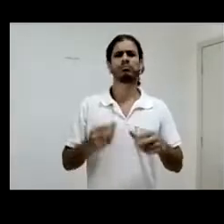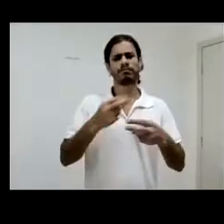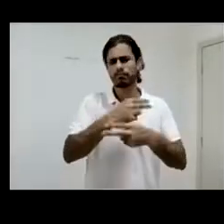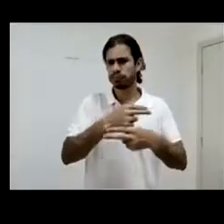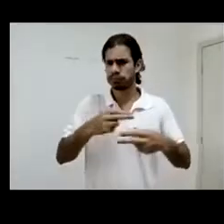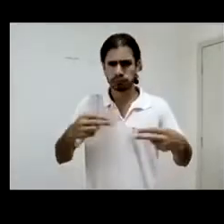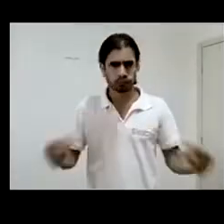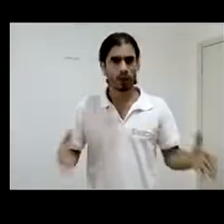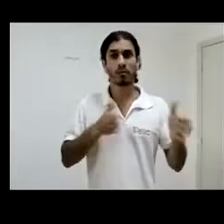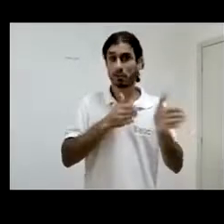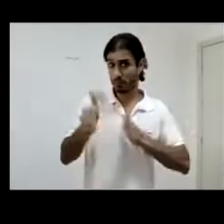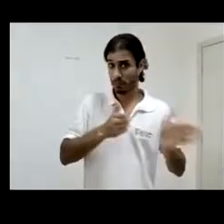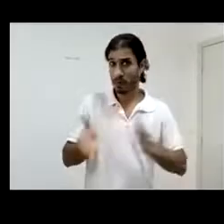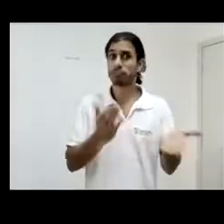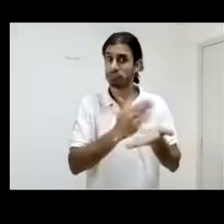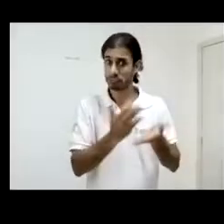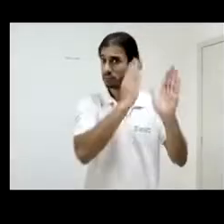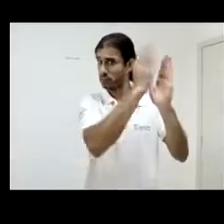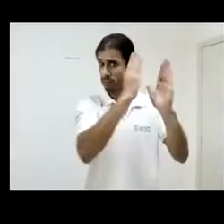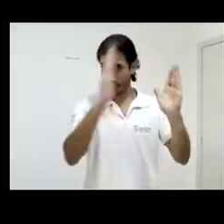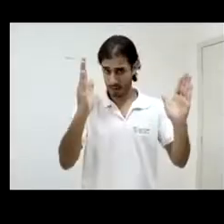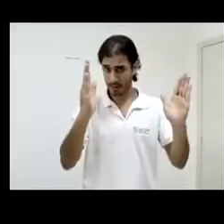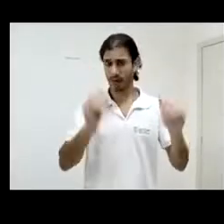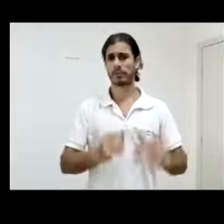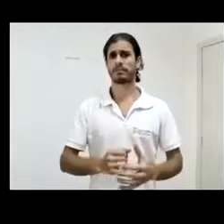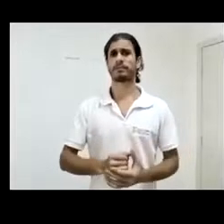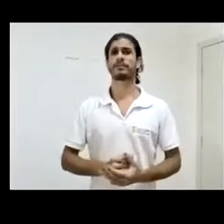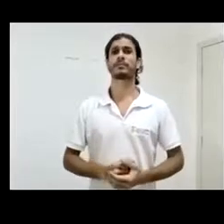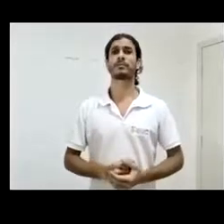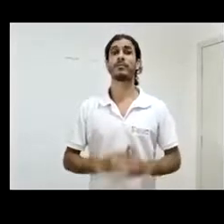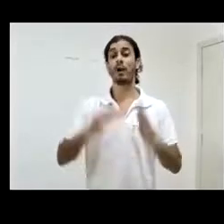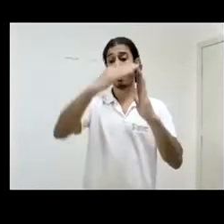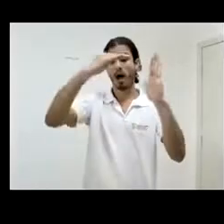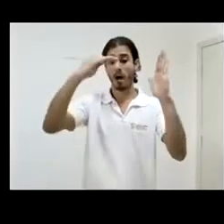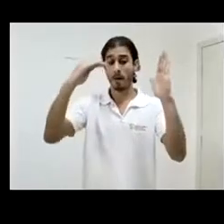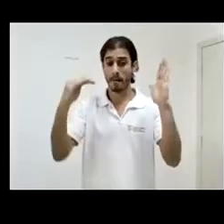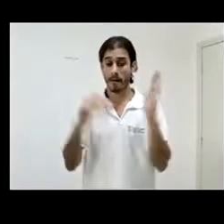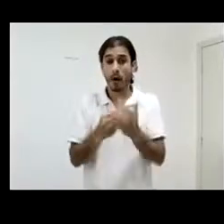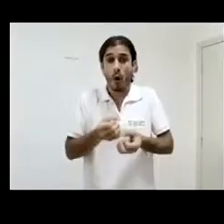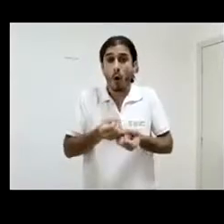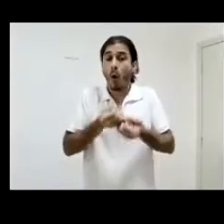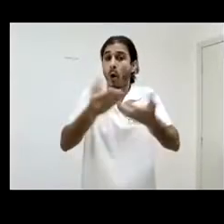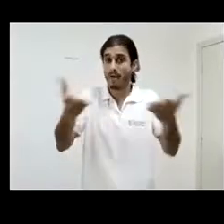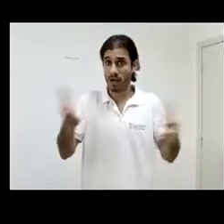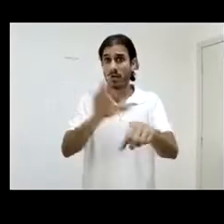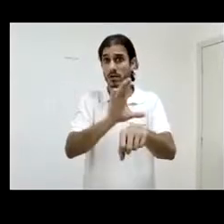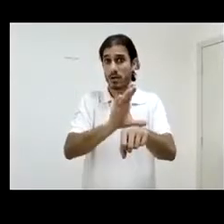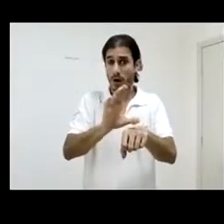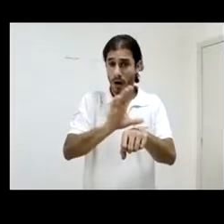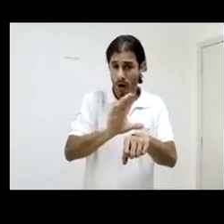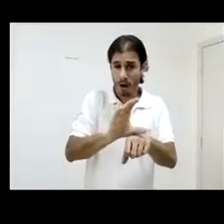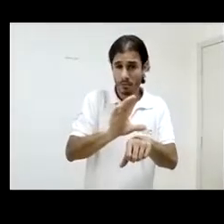acessibilidade nas bibliotecas. No segundo momento, seria a oferta do curso no formato MOOC, né? Esse curso vai ser ofertado